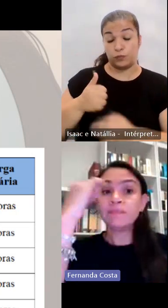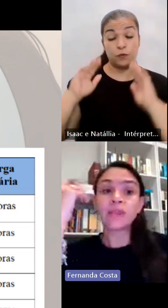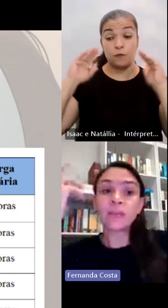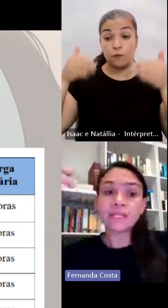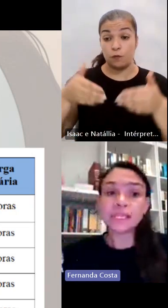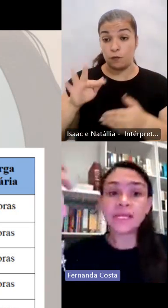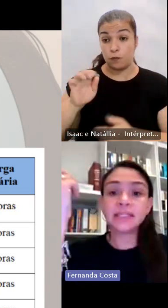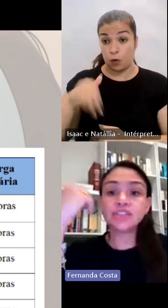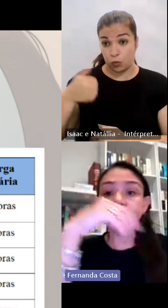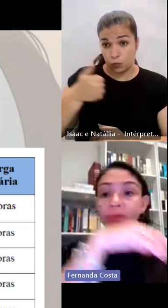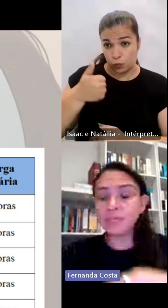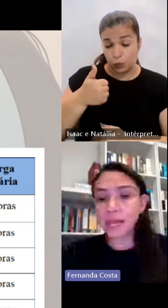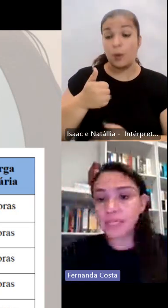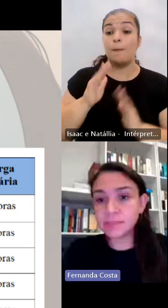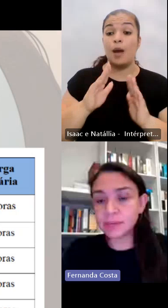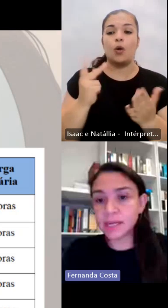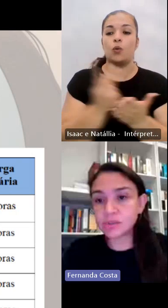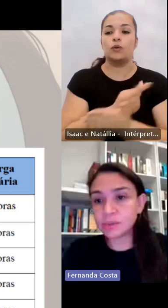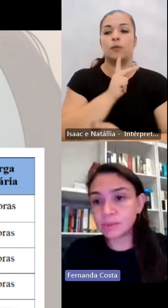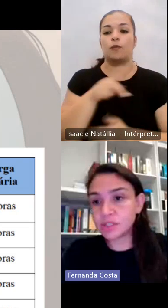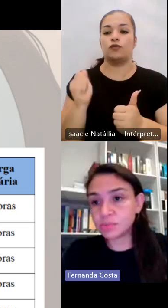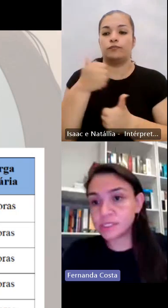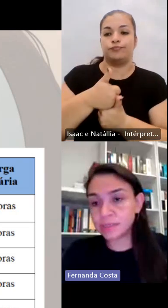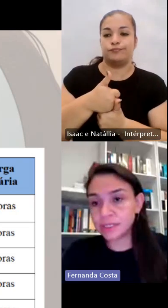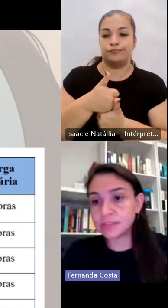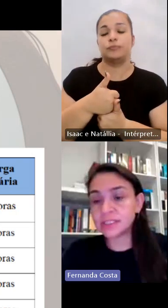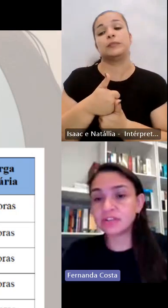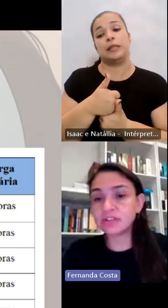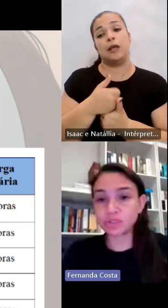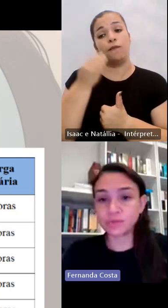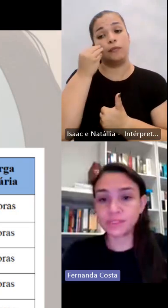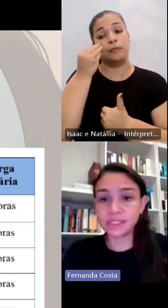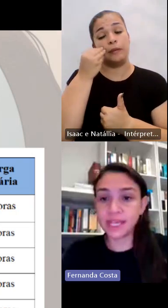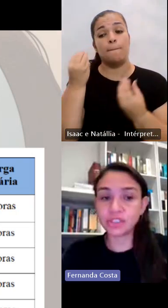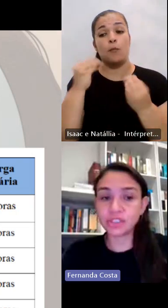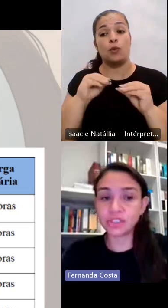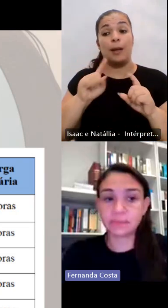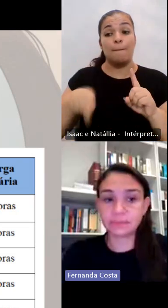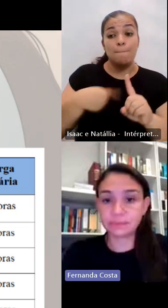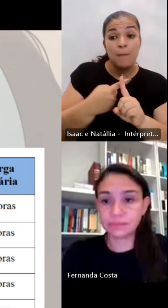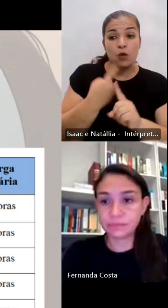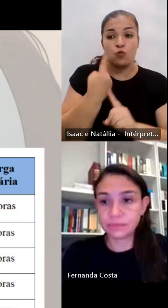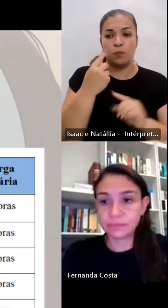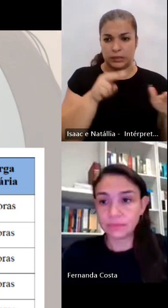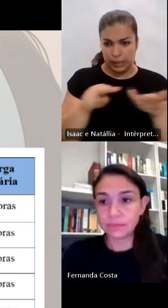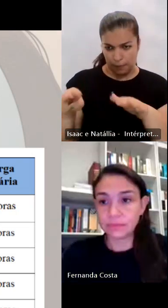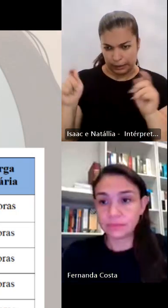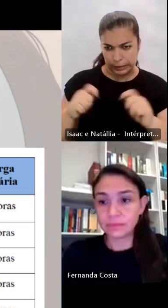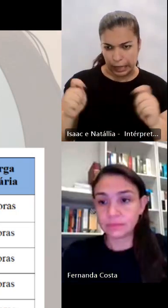professor, eu pensei da gente ampliar esse prazo para mais uma semana. Vocês acham que é suficiente?